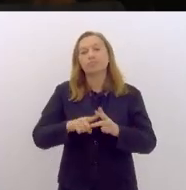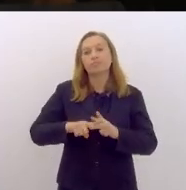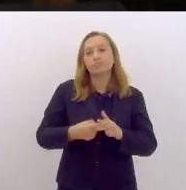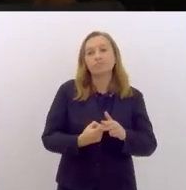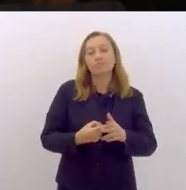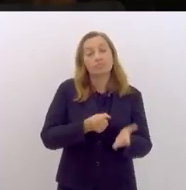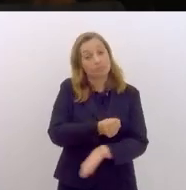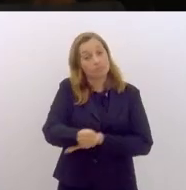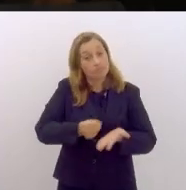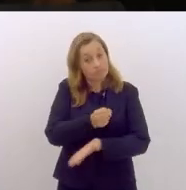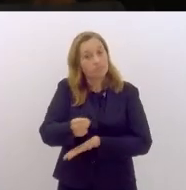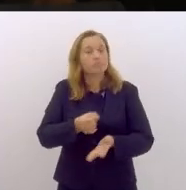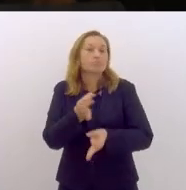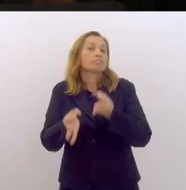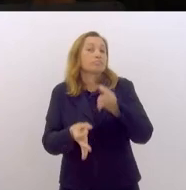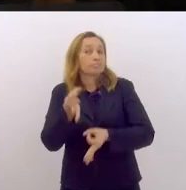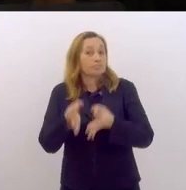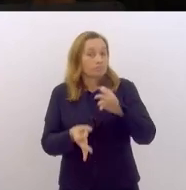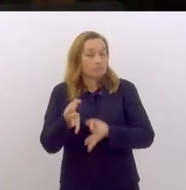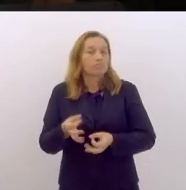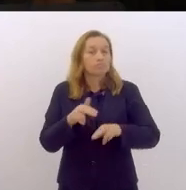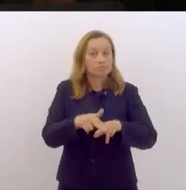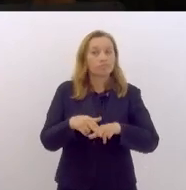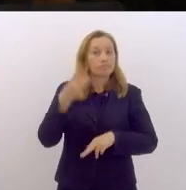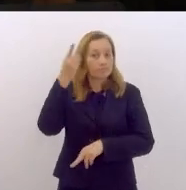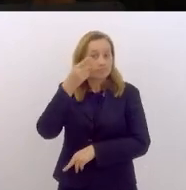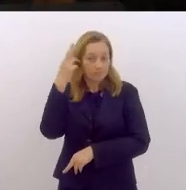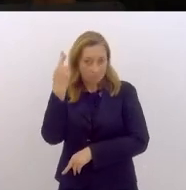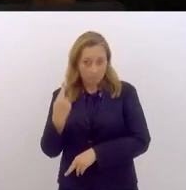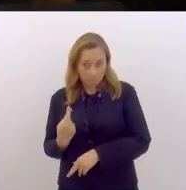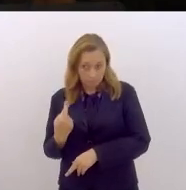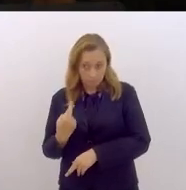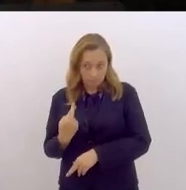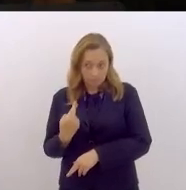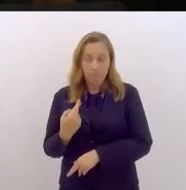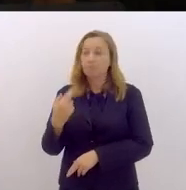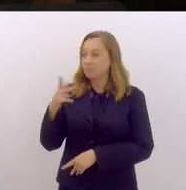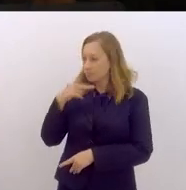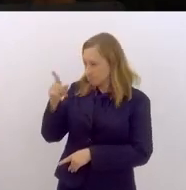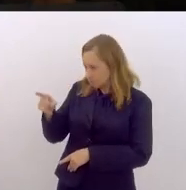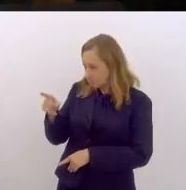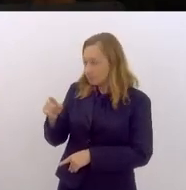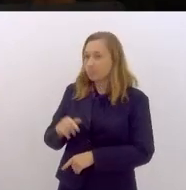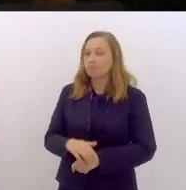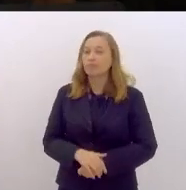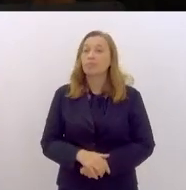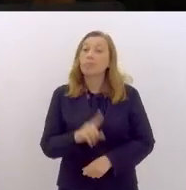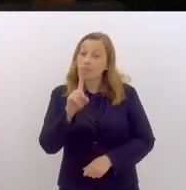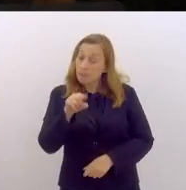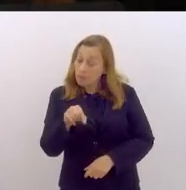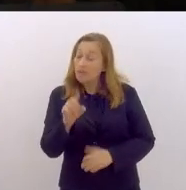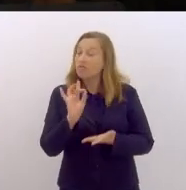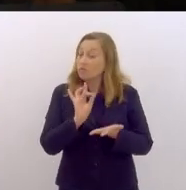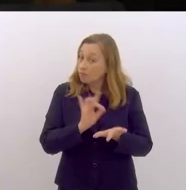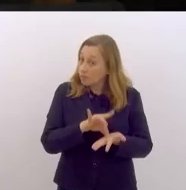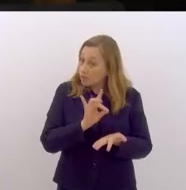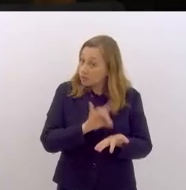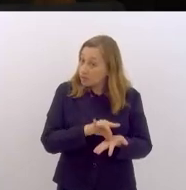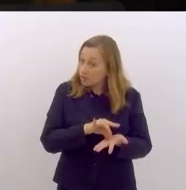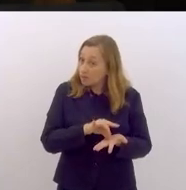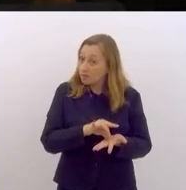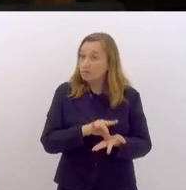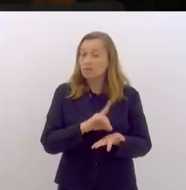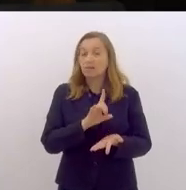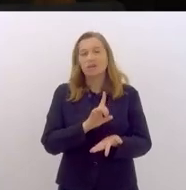uma base jurídica. Sobre isso, deputada Renata, que Vossa Excelência falou, é muito verdade. Há